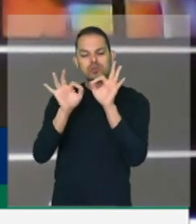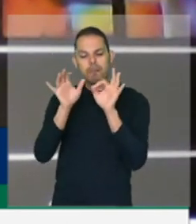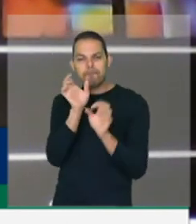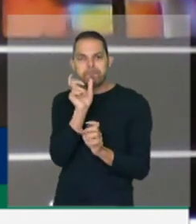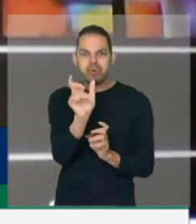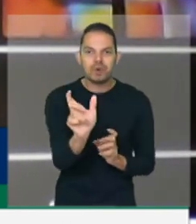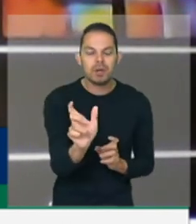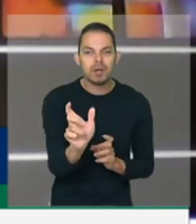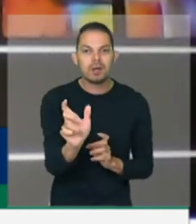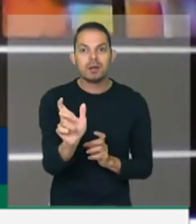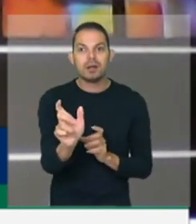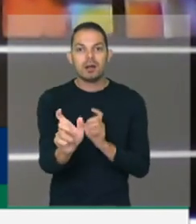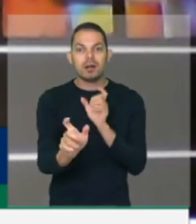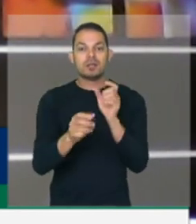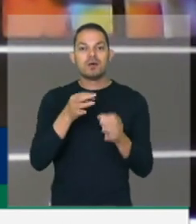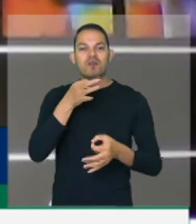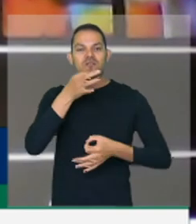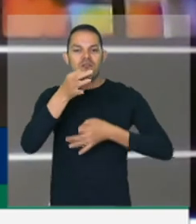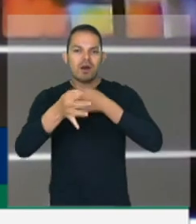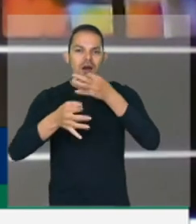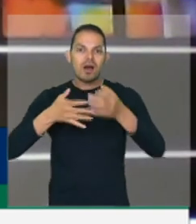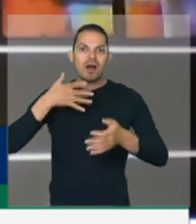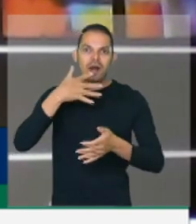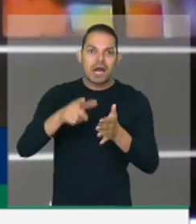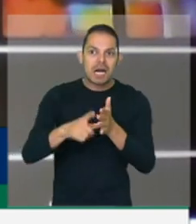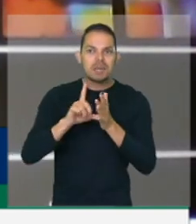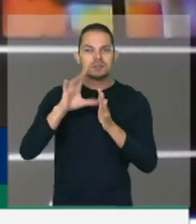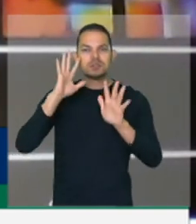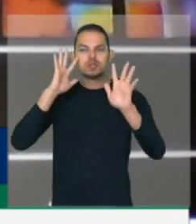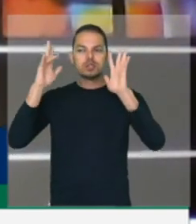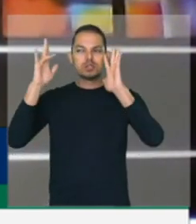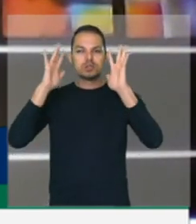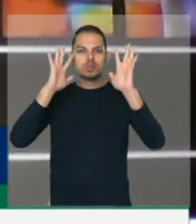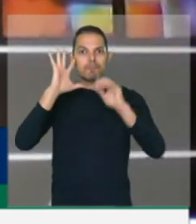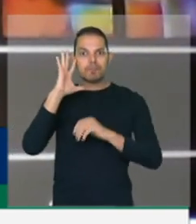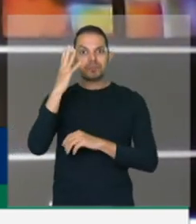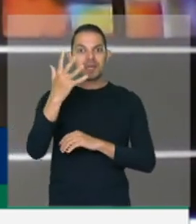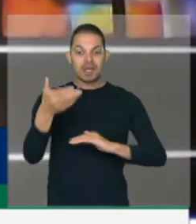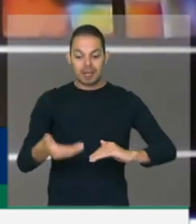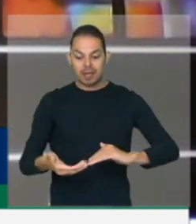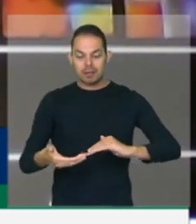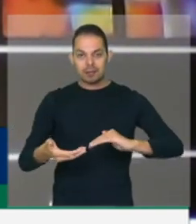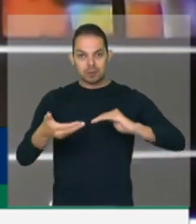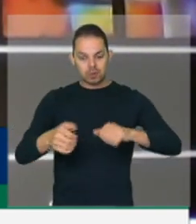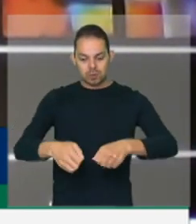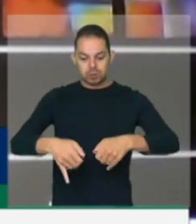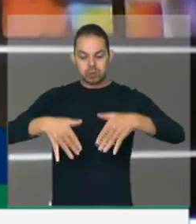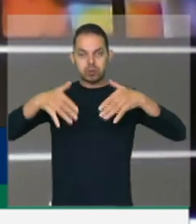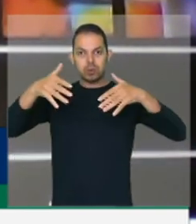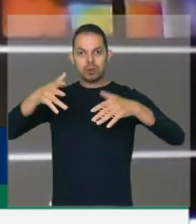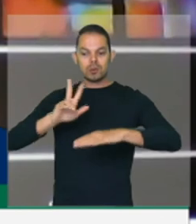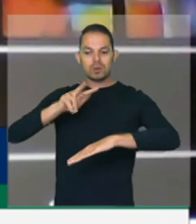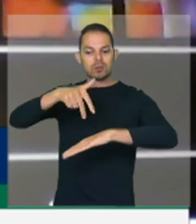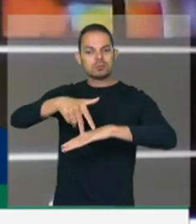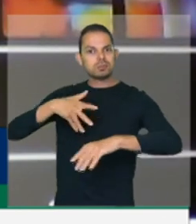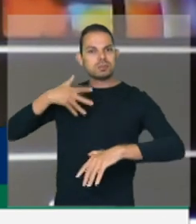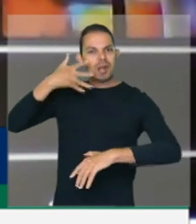Dizer é um ato decisório. E a palavra no parlamento é um